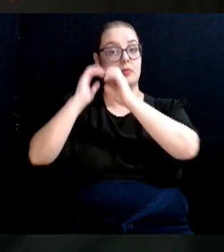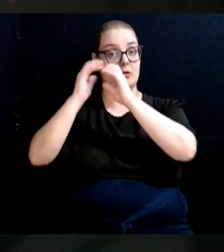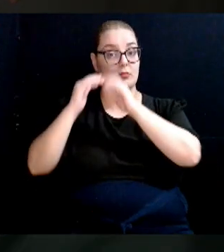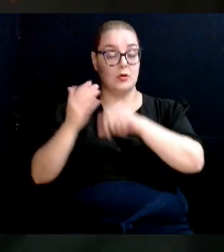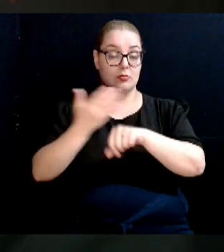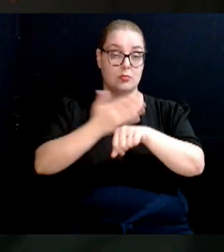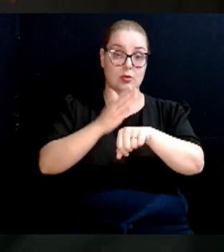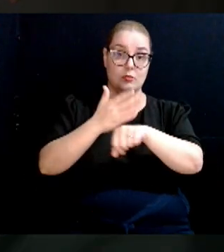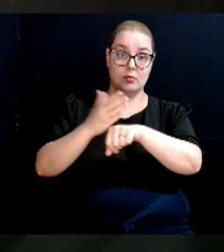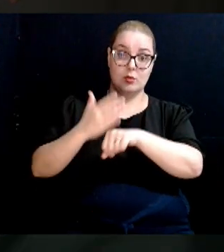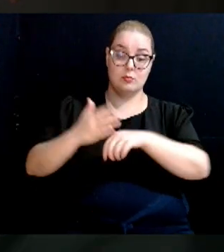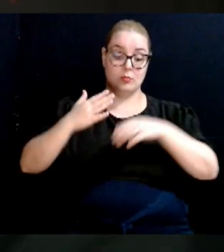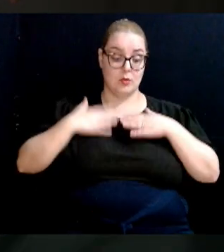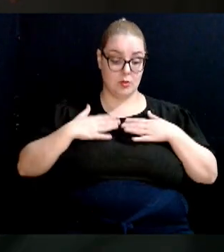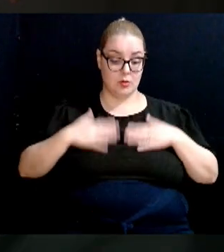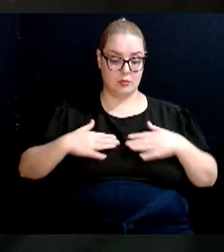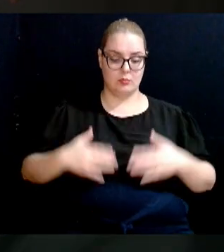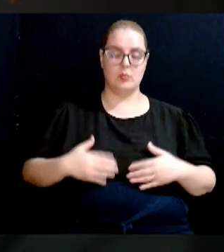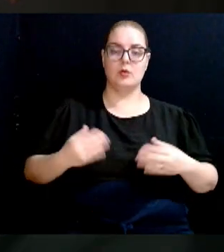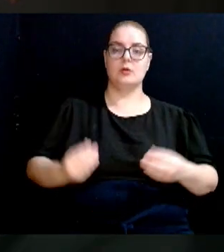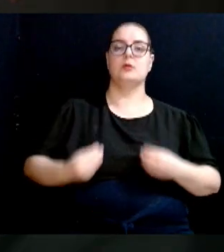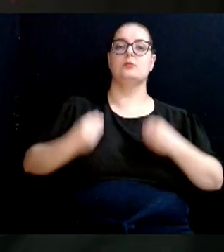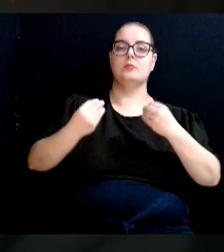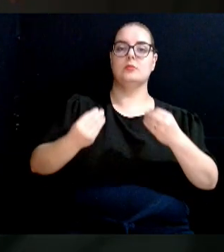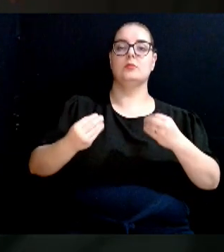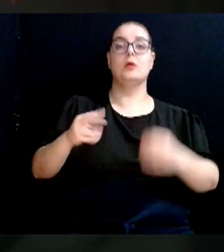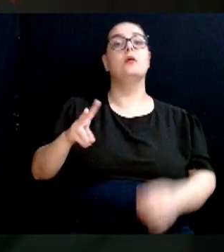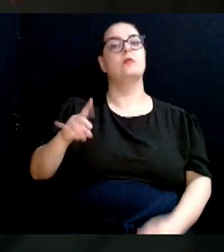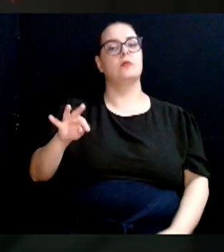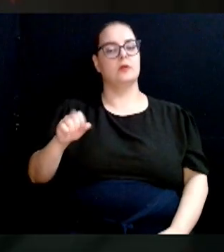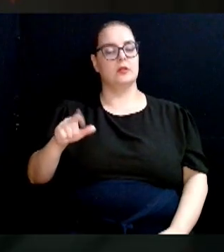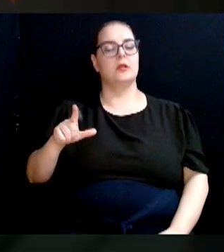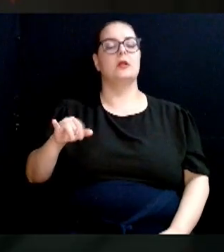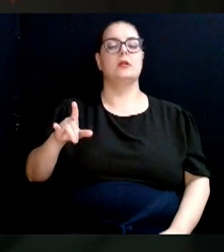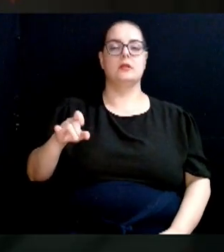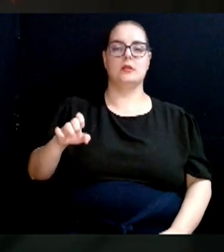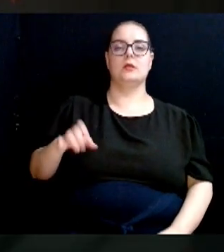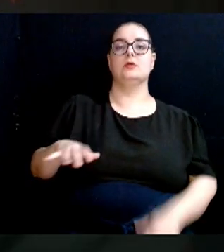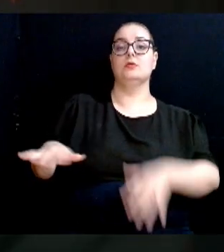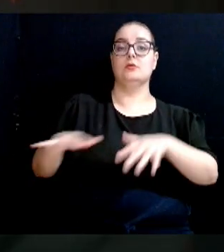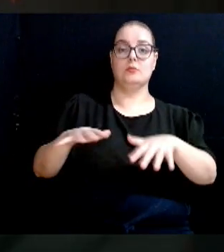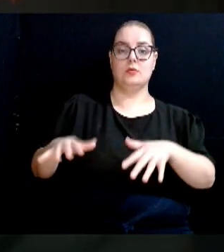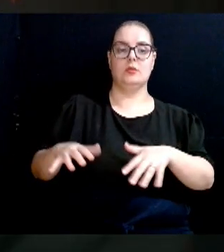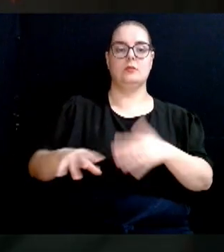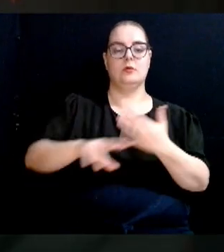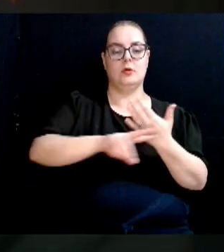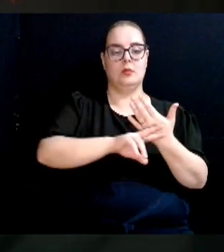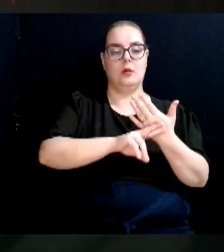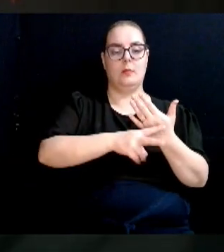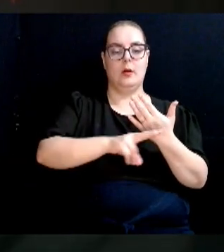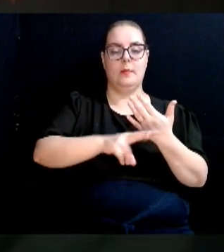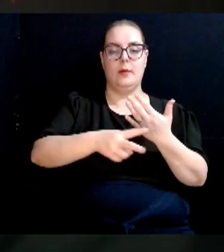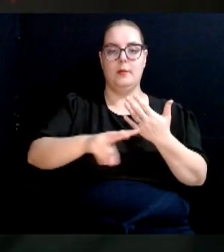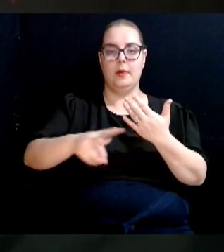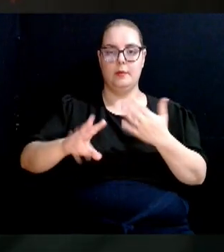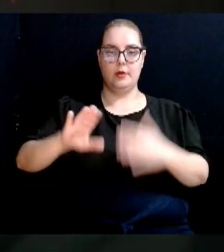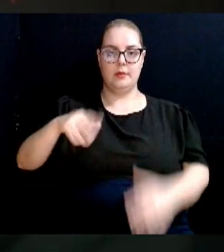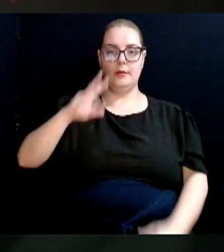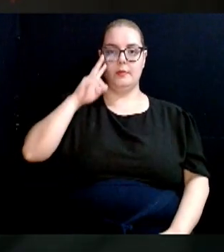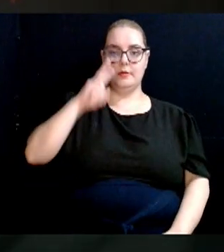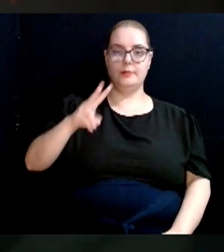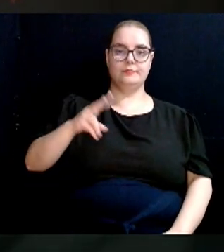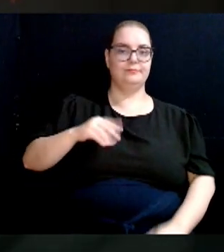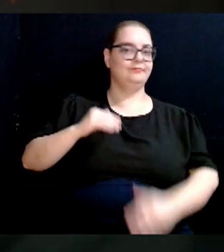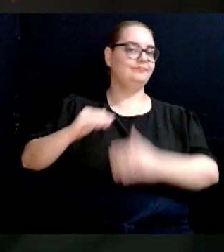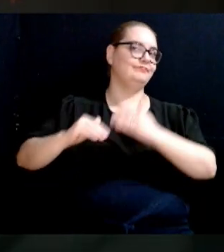seu corpo. Isso traz vitalidade, isso traz movimento e, consequentemente, quando você vê, você está voando.